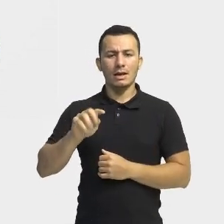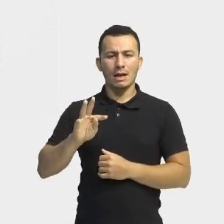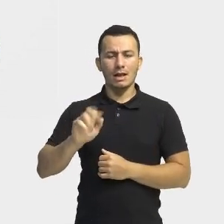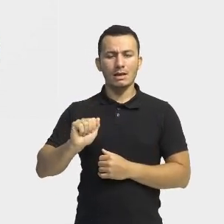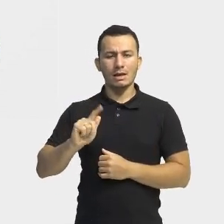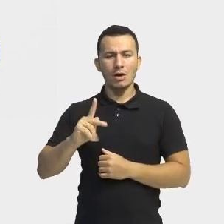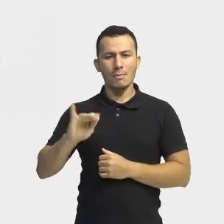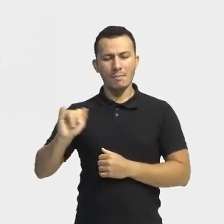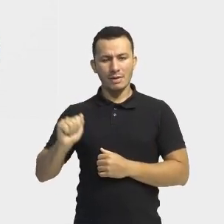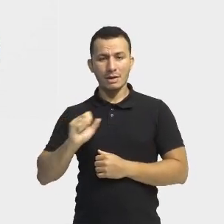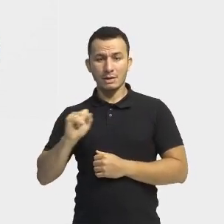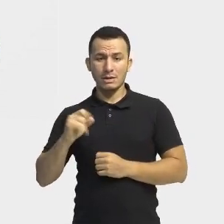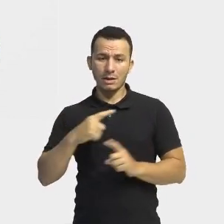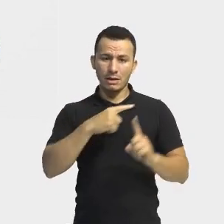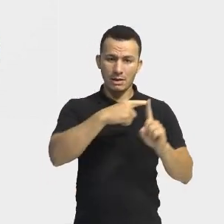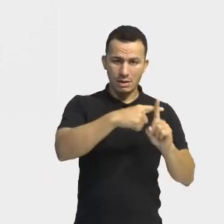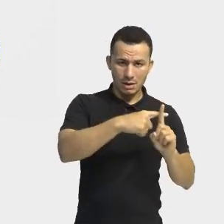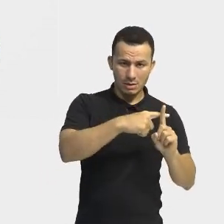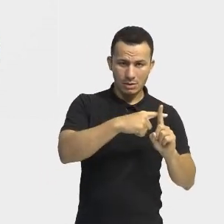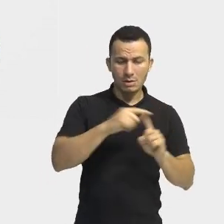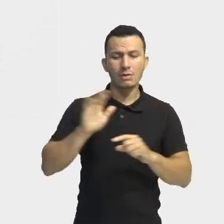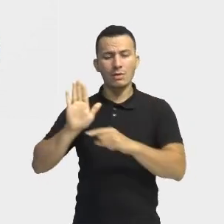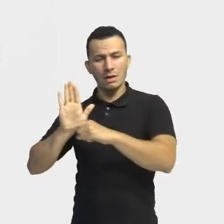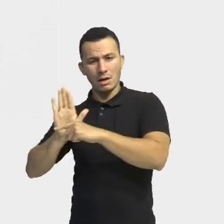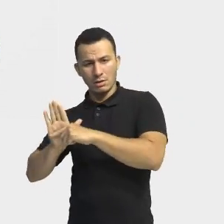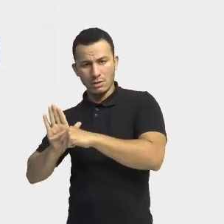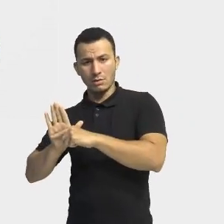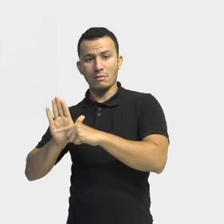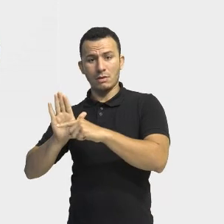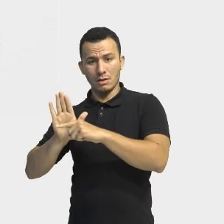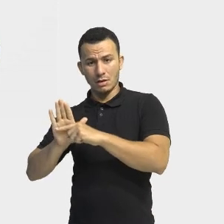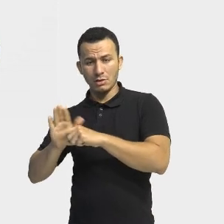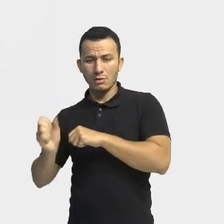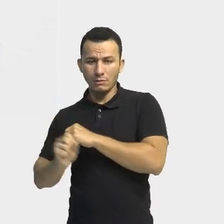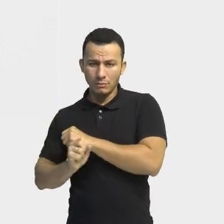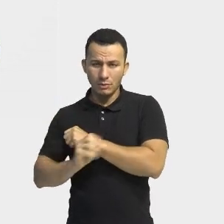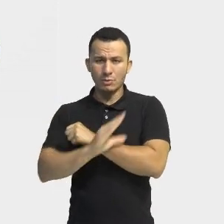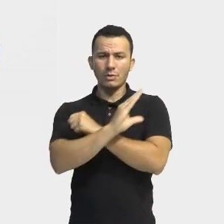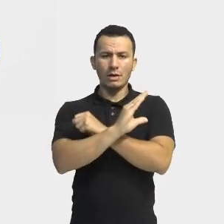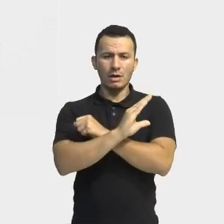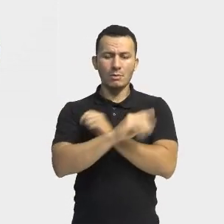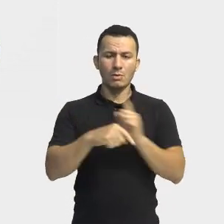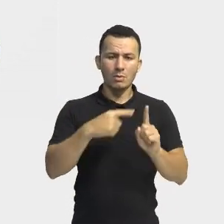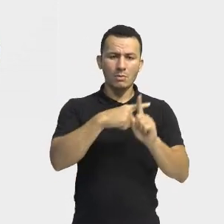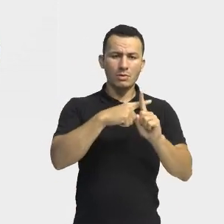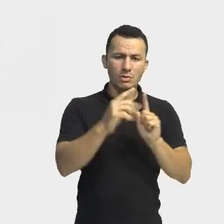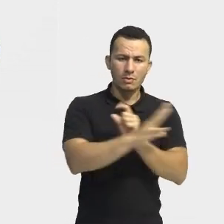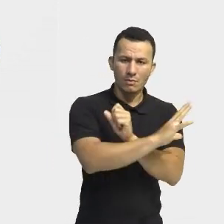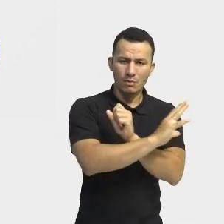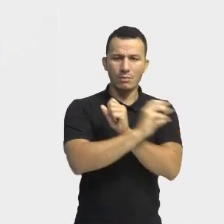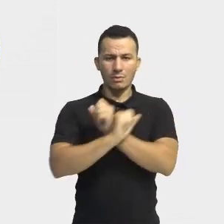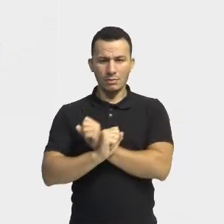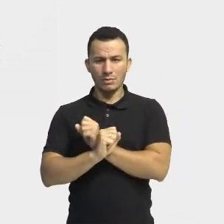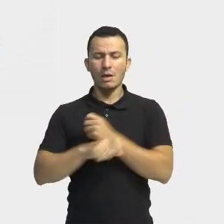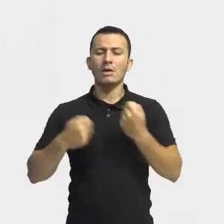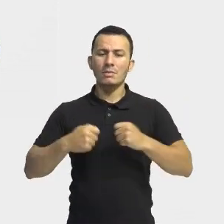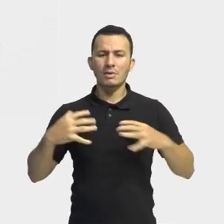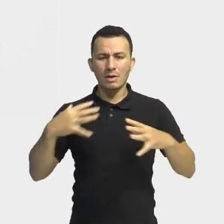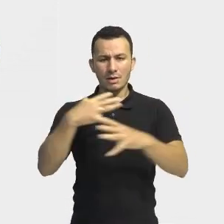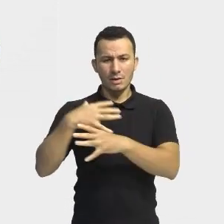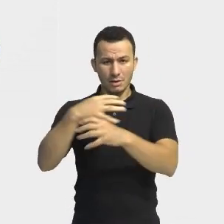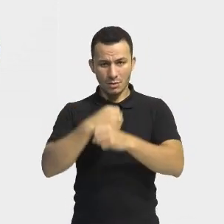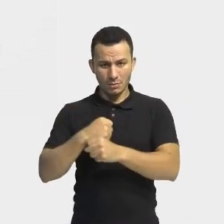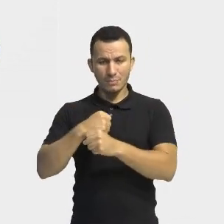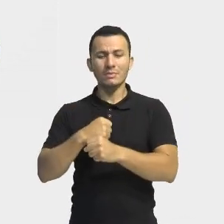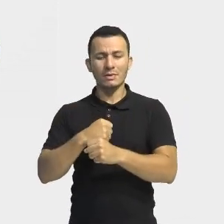positivo, endotérmico, se estava negativo, exotérmico. Mas nesse caso não tem. O que a gente vai fazer? A gente vai calcular a variação